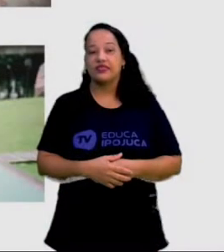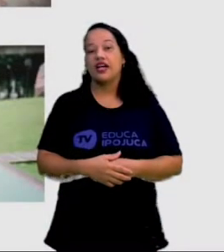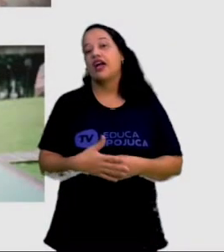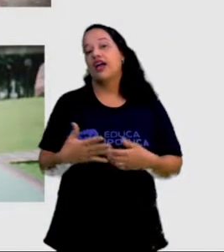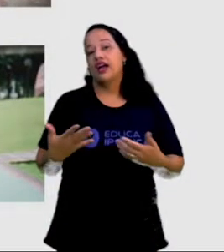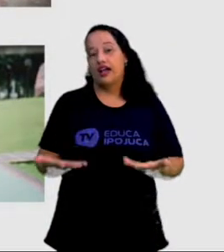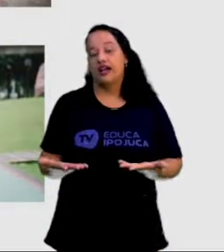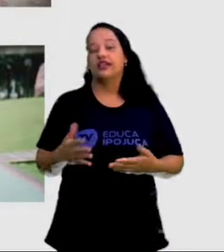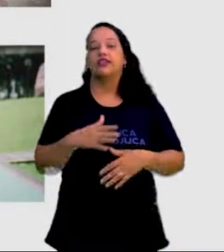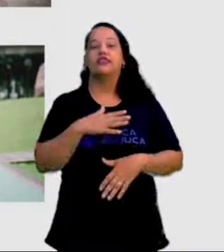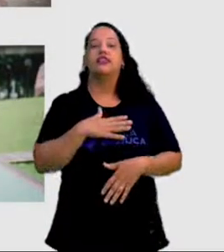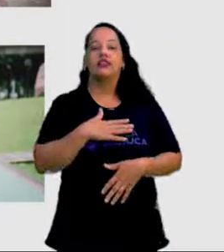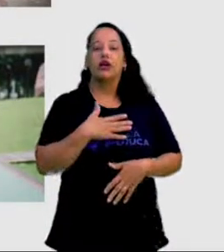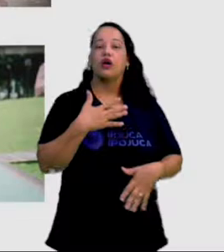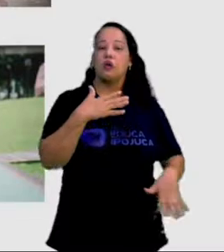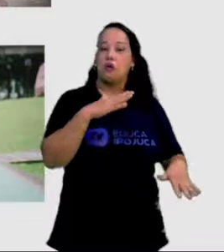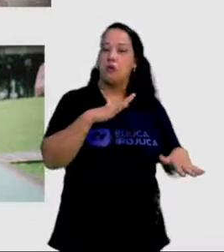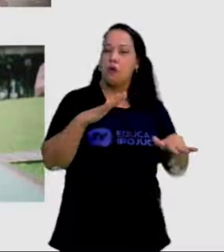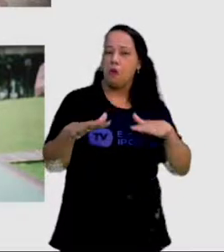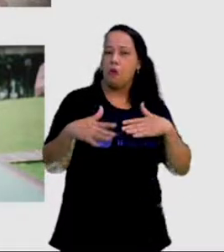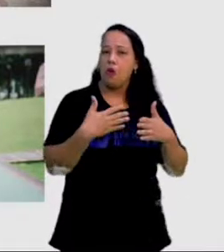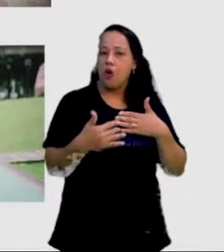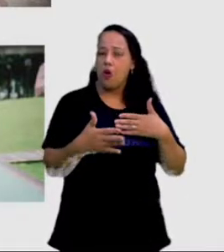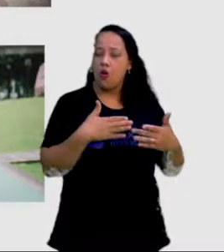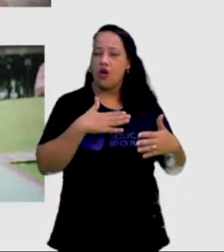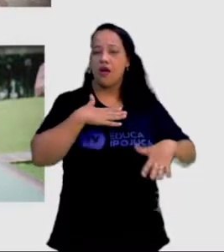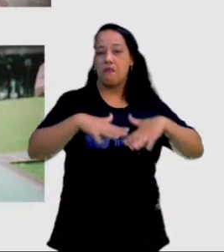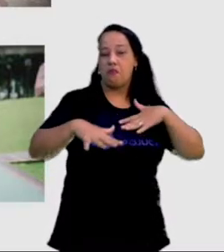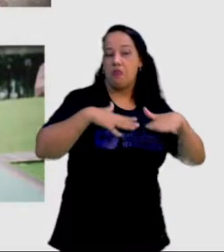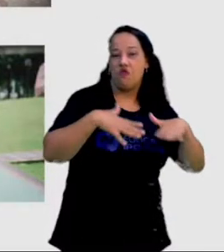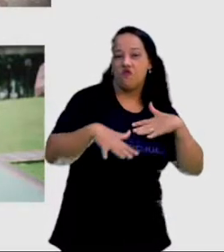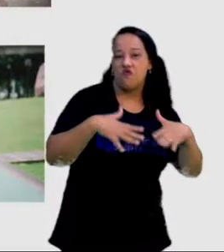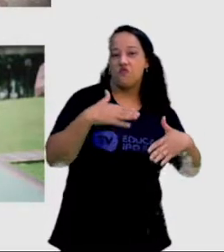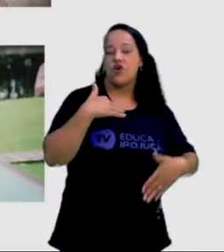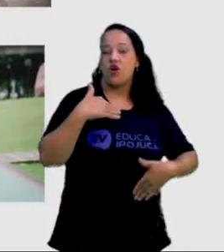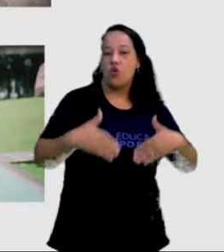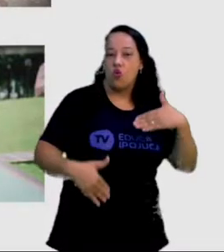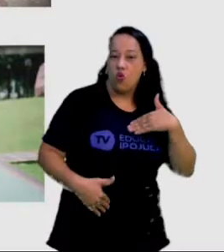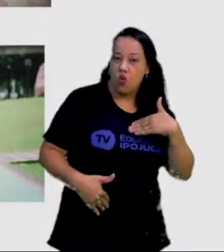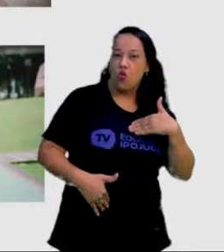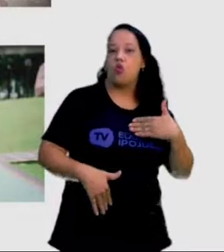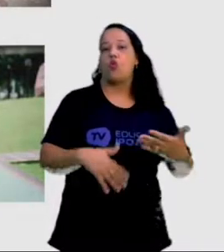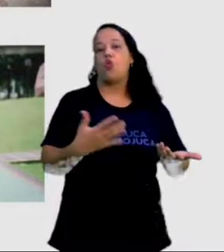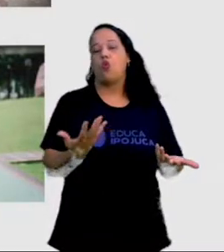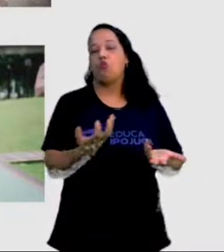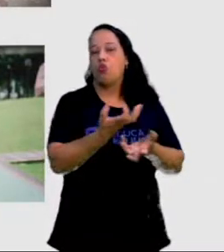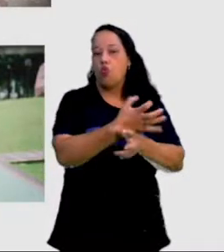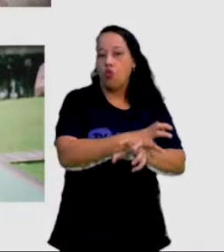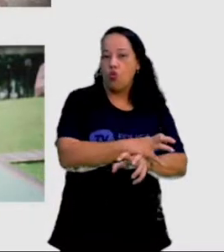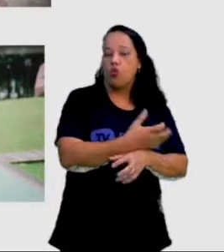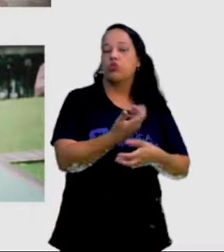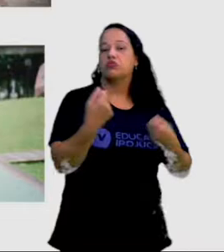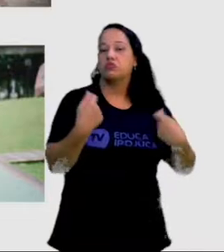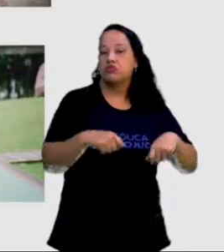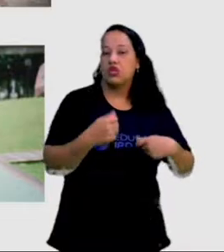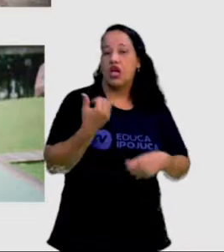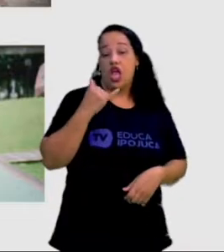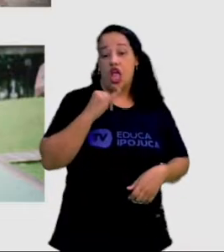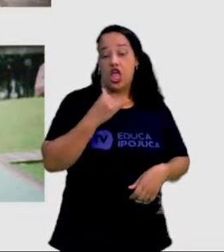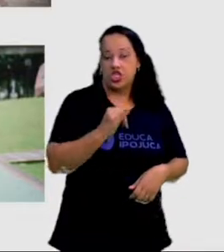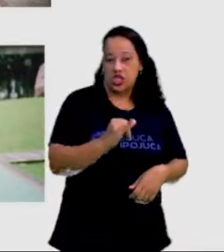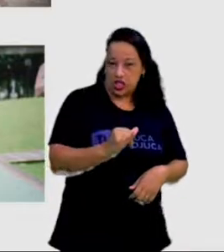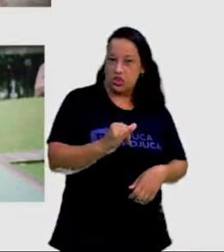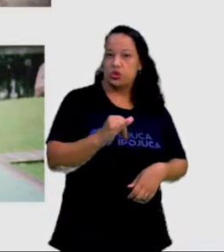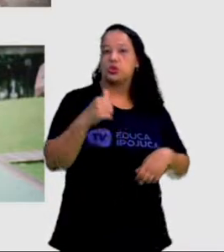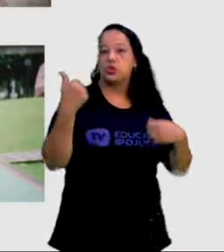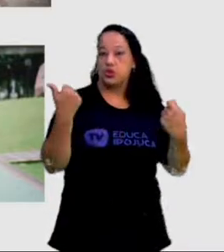atividade física é definida como qualquer movimento corporal produzido pelo músculo esquelético que resulta num gasto energético maior